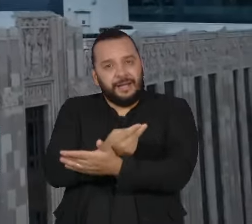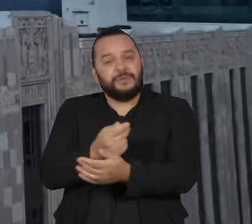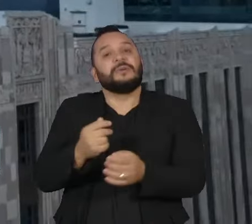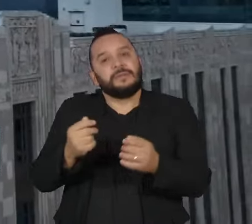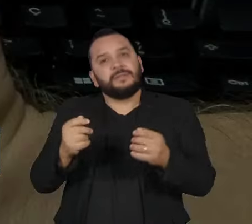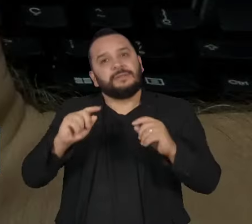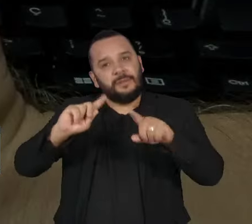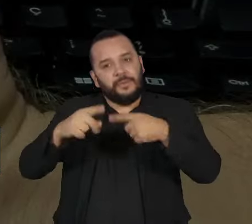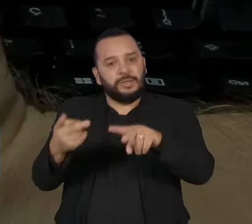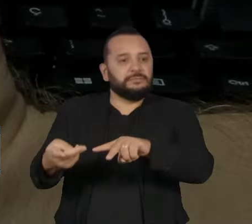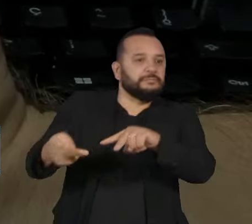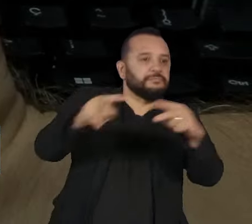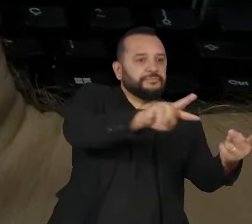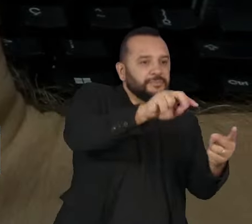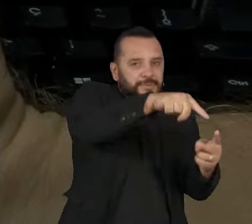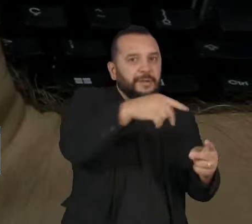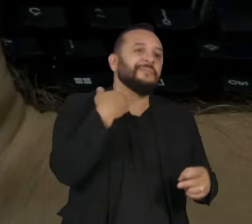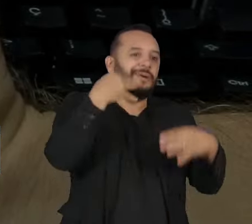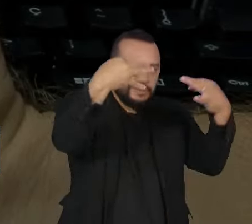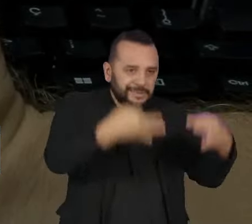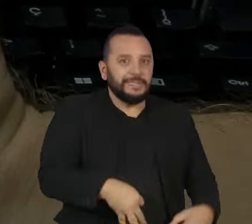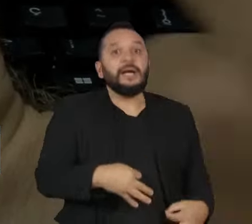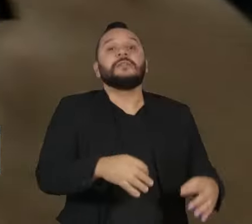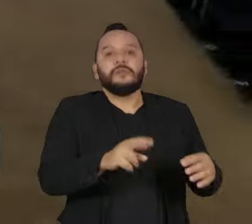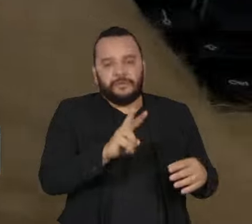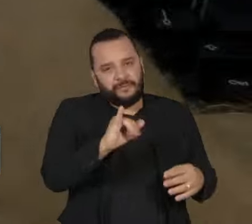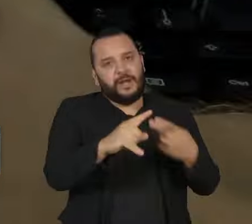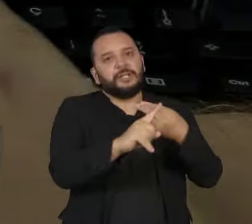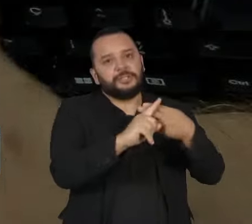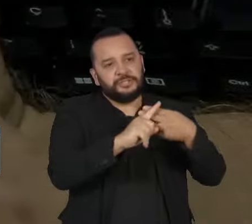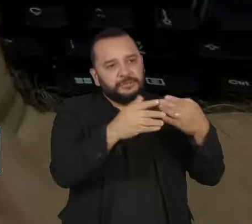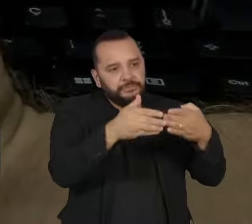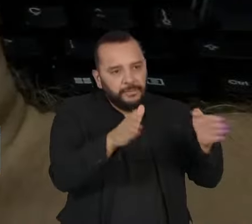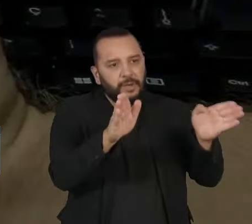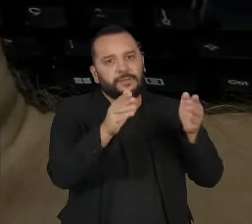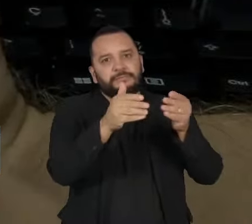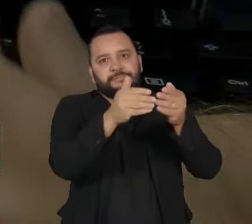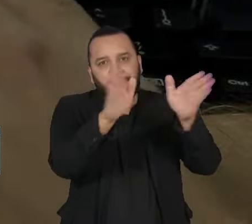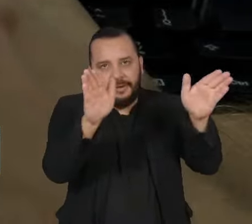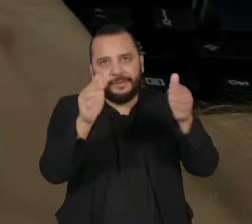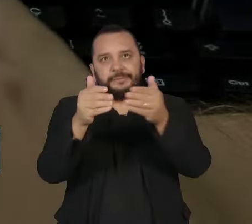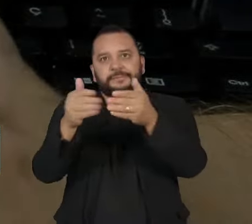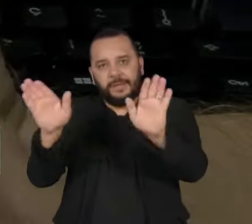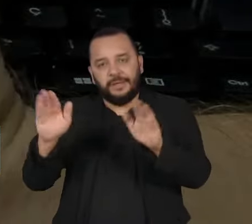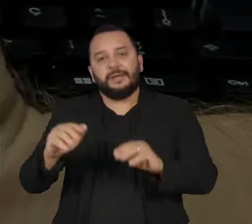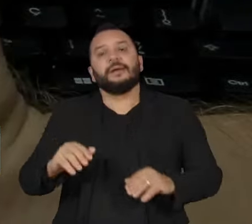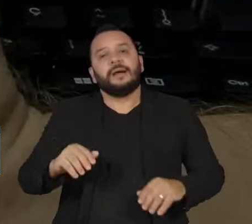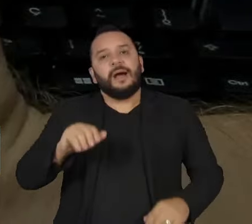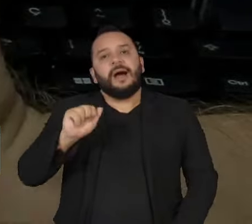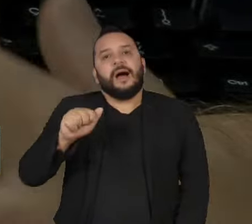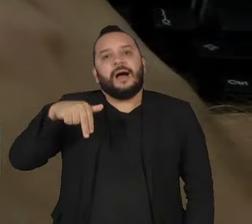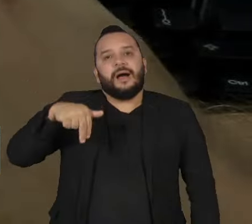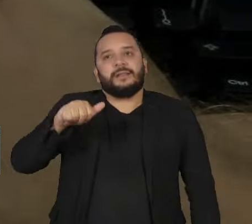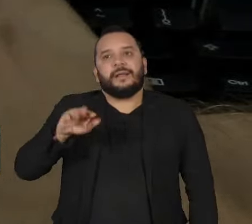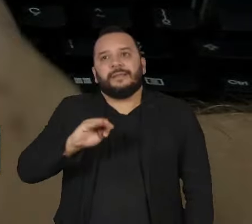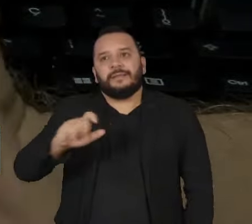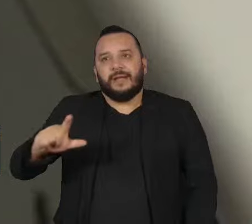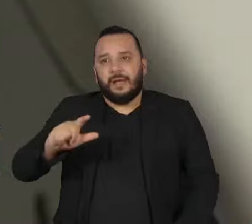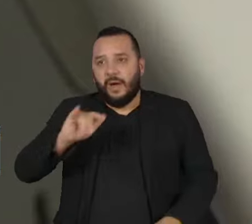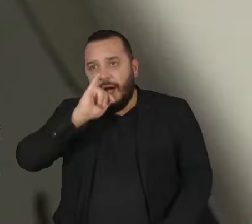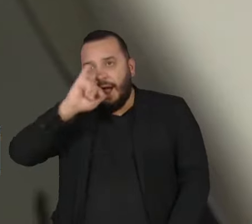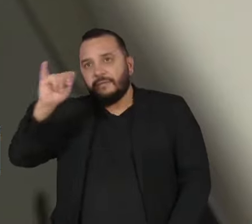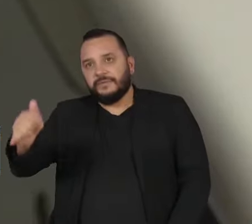imediatamente o retorno do X será gradual após a notificação da Anatel cabe as operadoras e